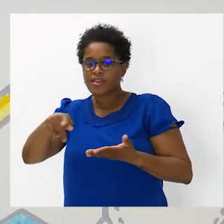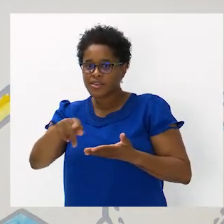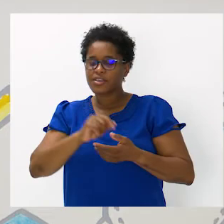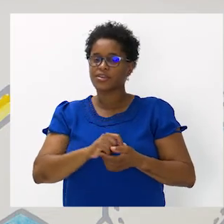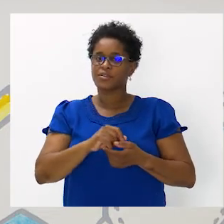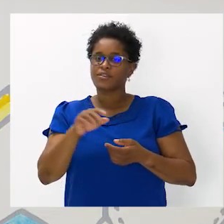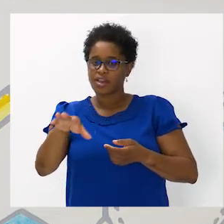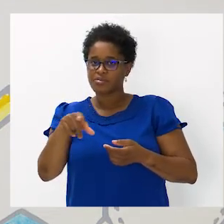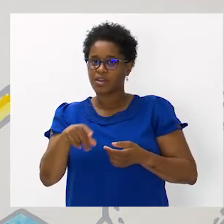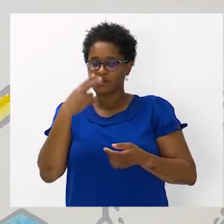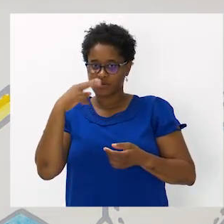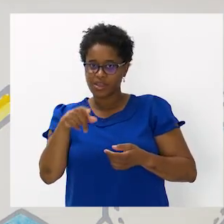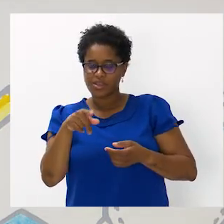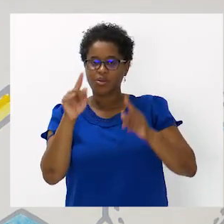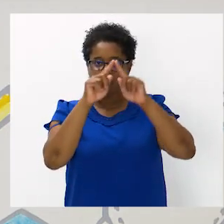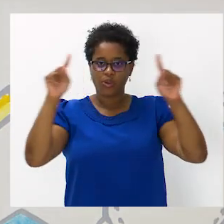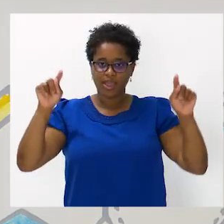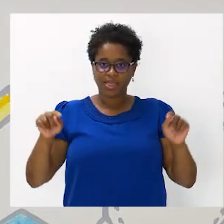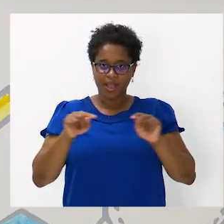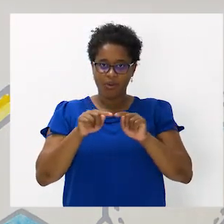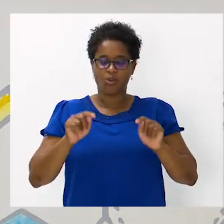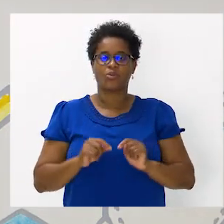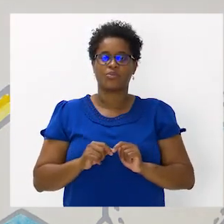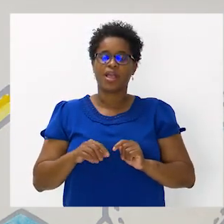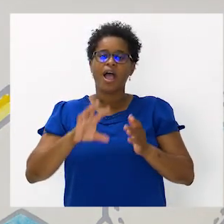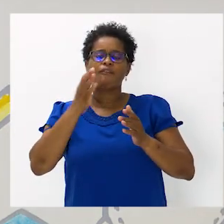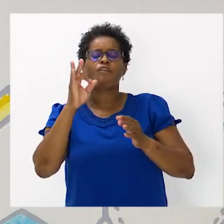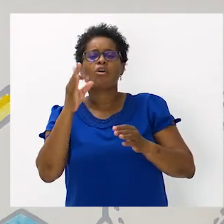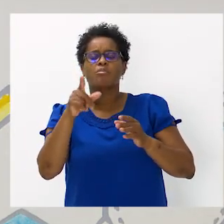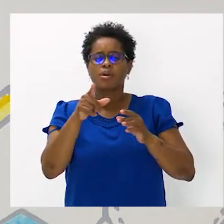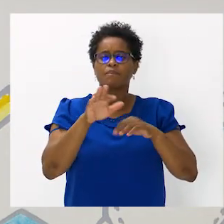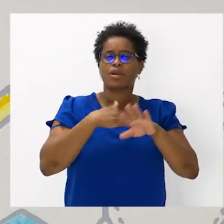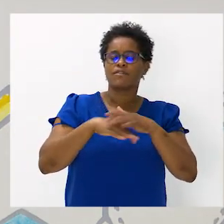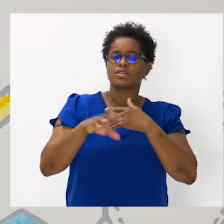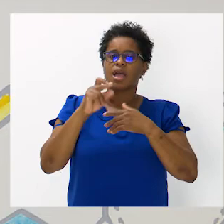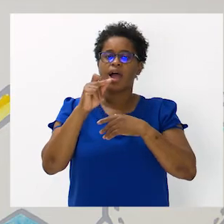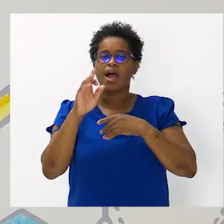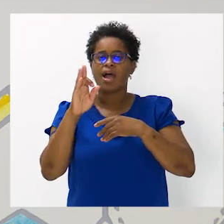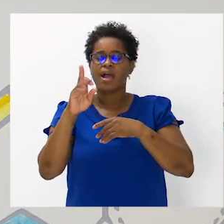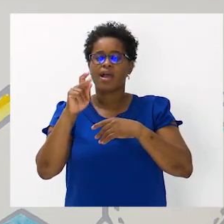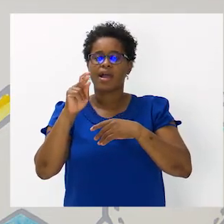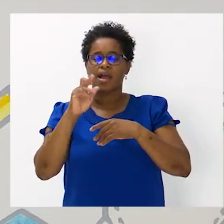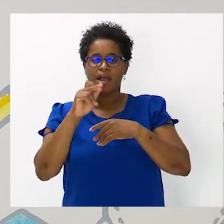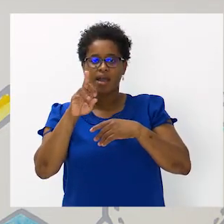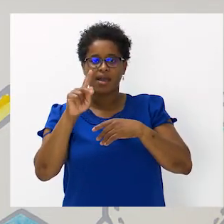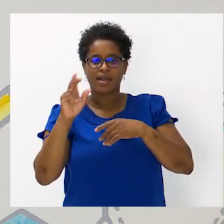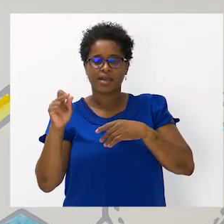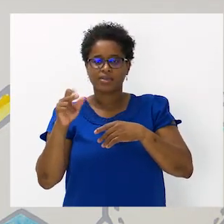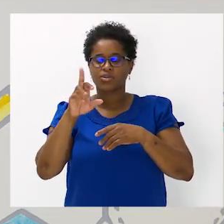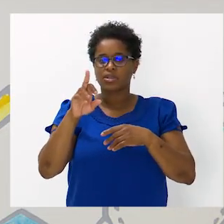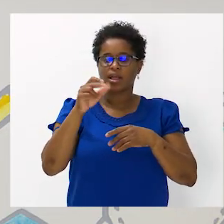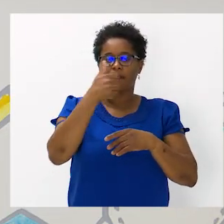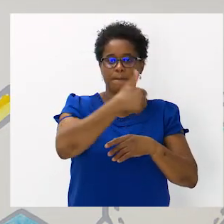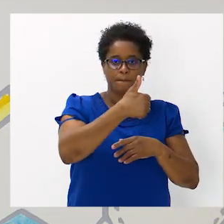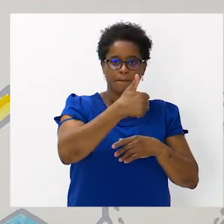tirar aqui o retângulo. A fórmula para calcular a área do retângulo.